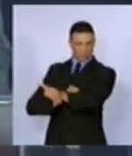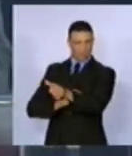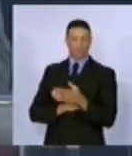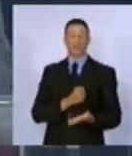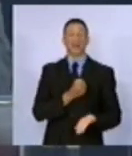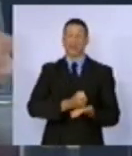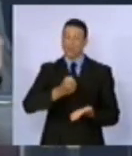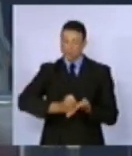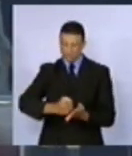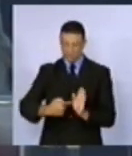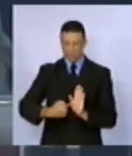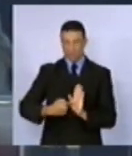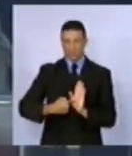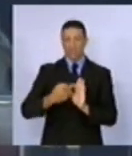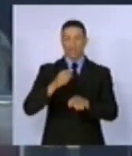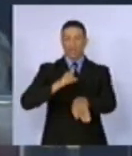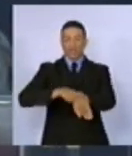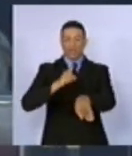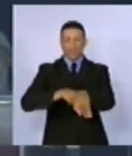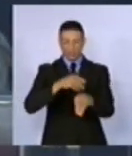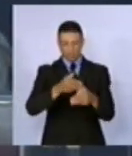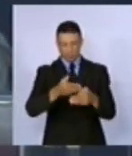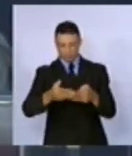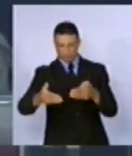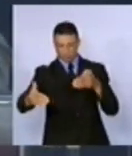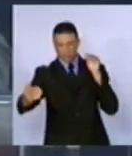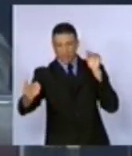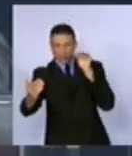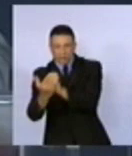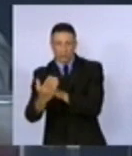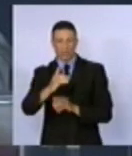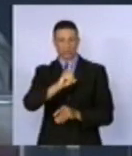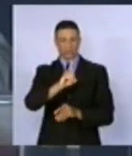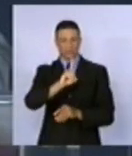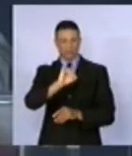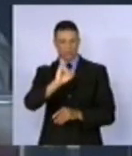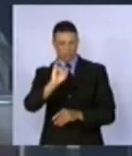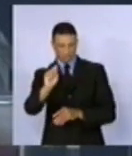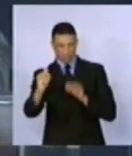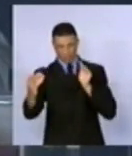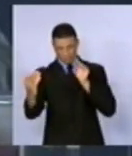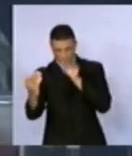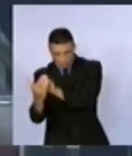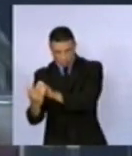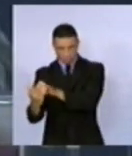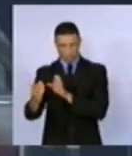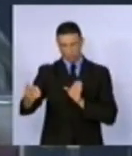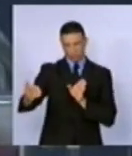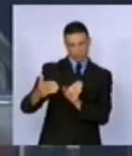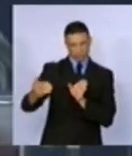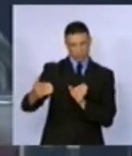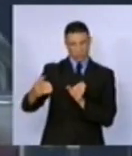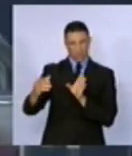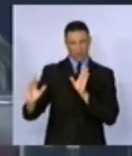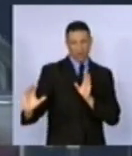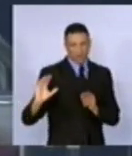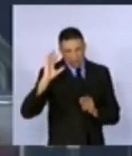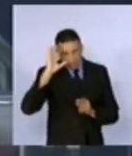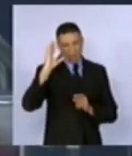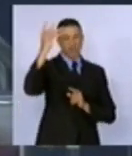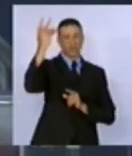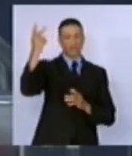foi dado um prazo para que fosse feita a uma legislação estadual e disso resultou a